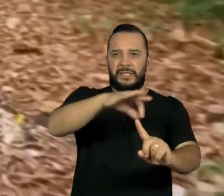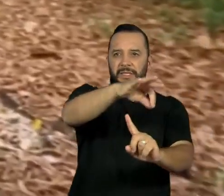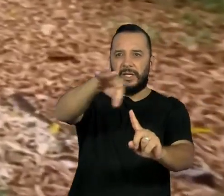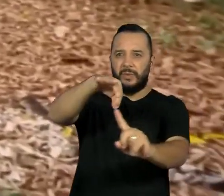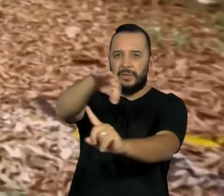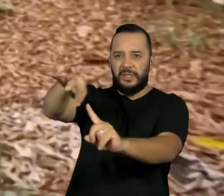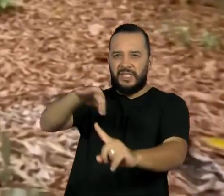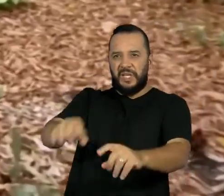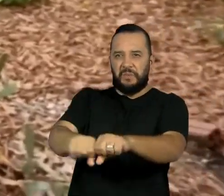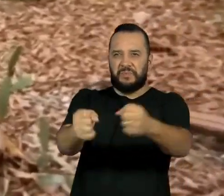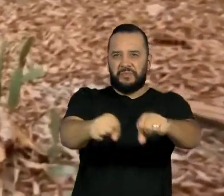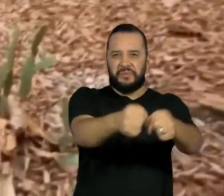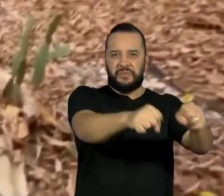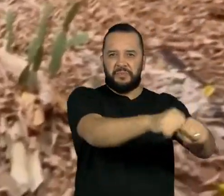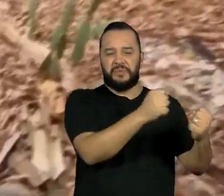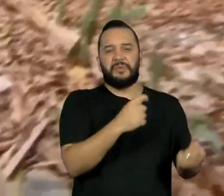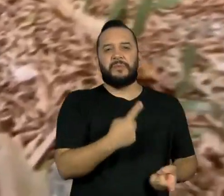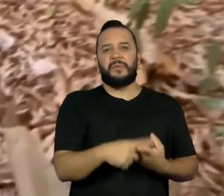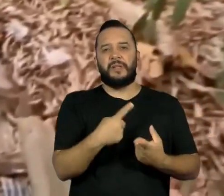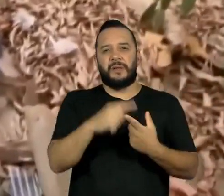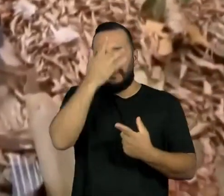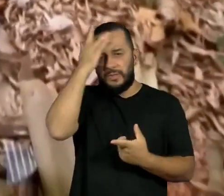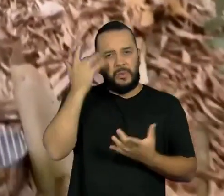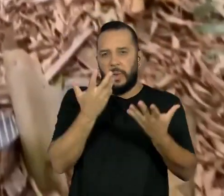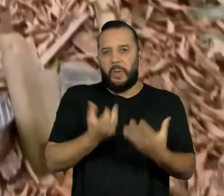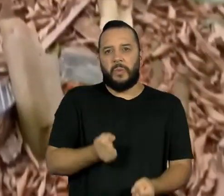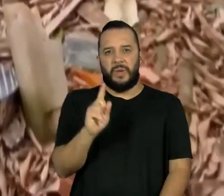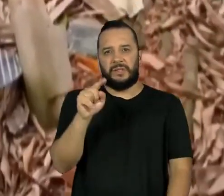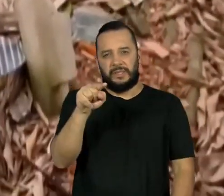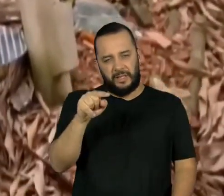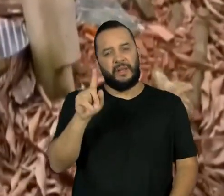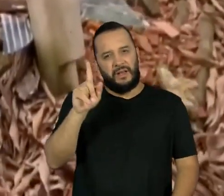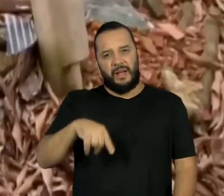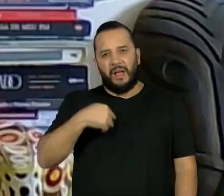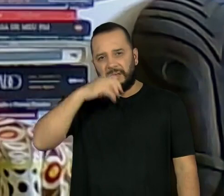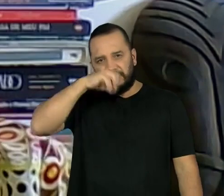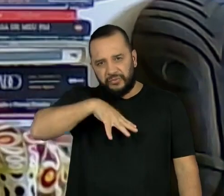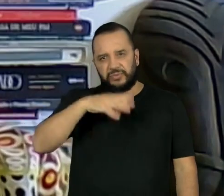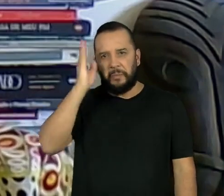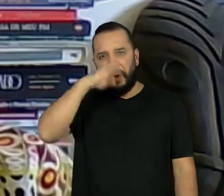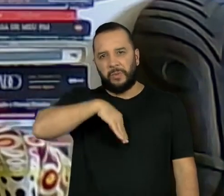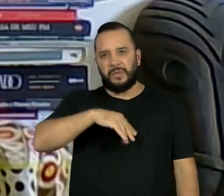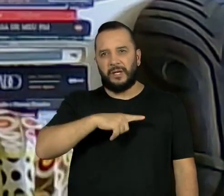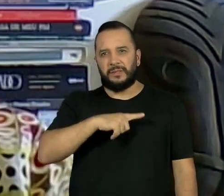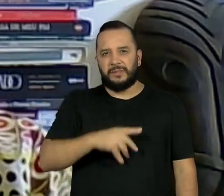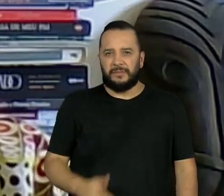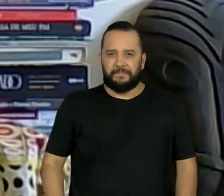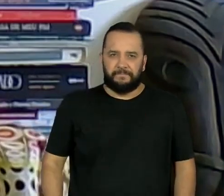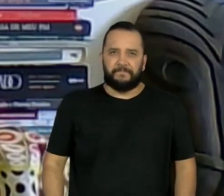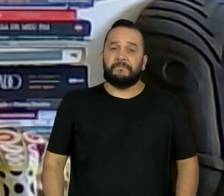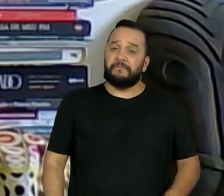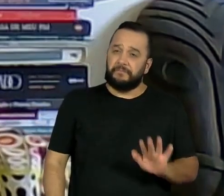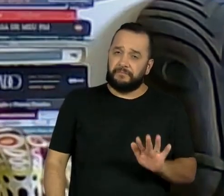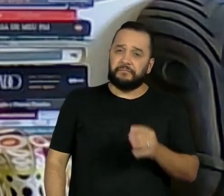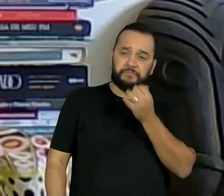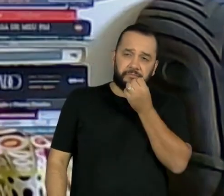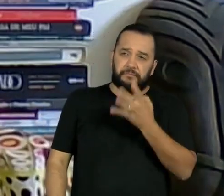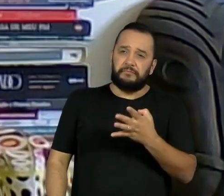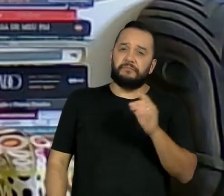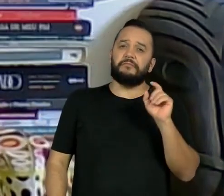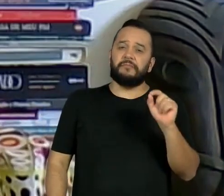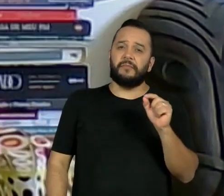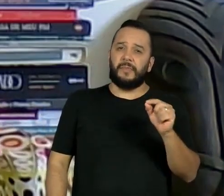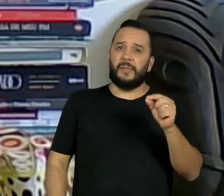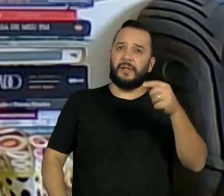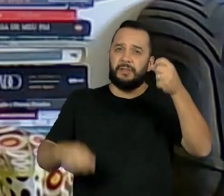pela intolerância de muitos e também pela maldade de muitos. Mas seria bom sempre a gente